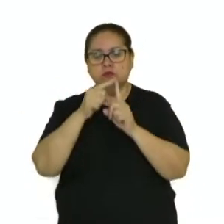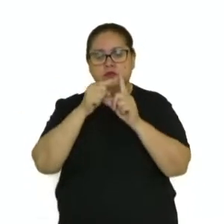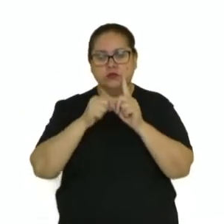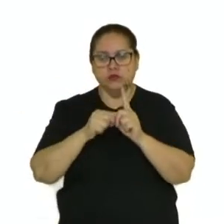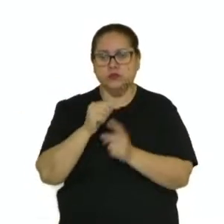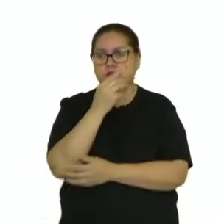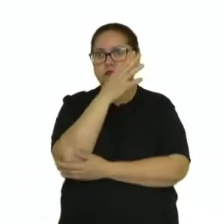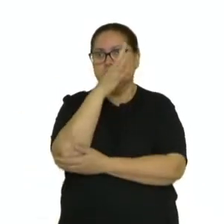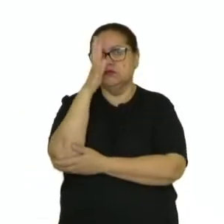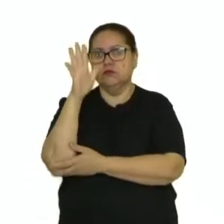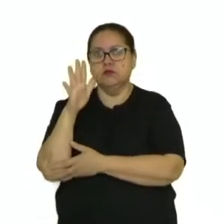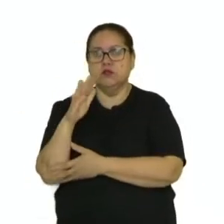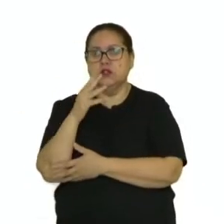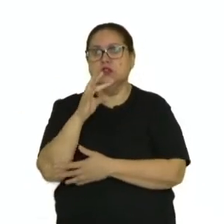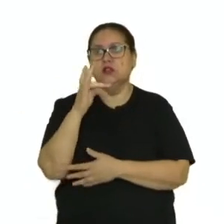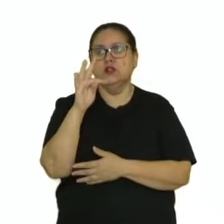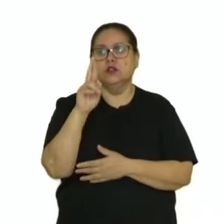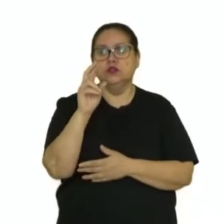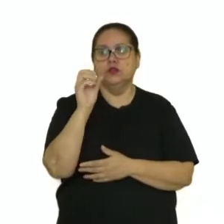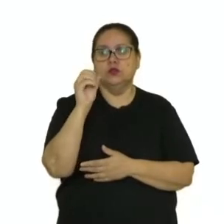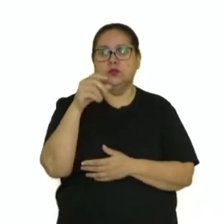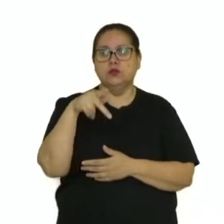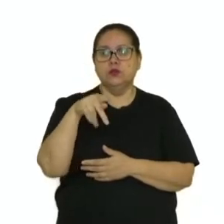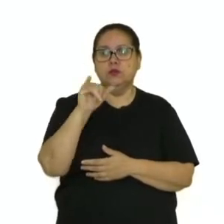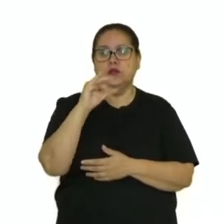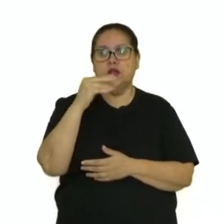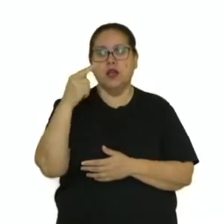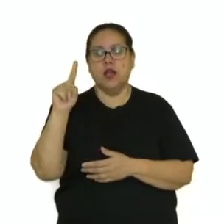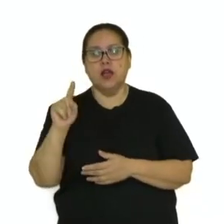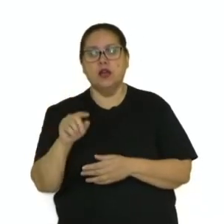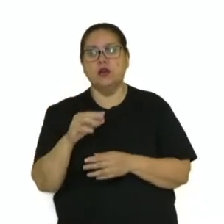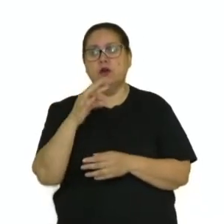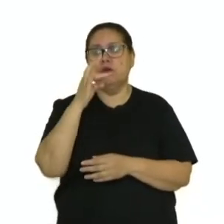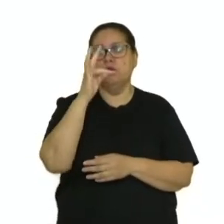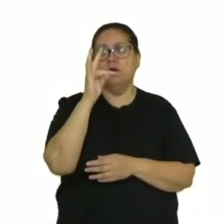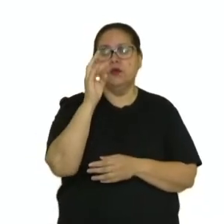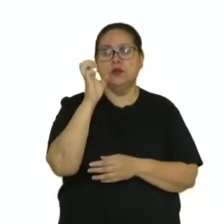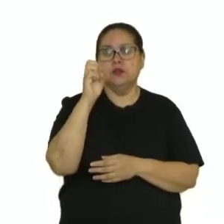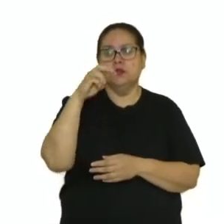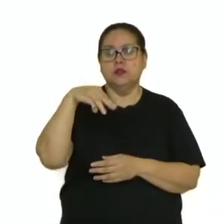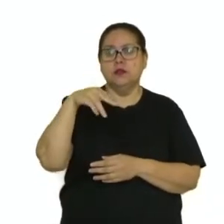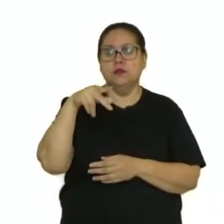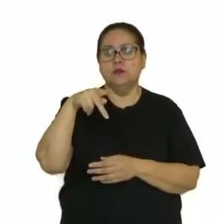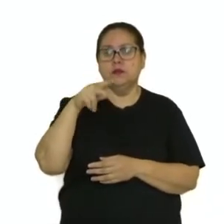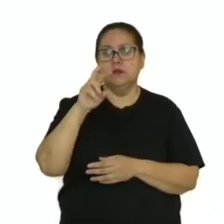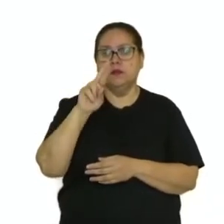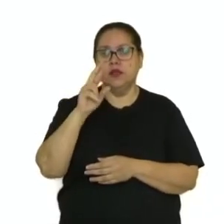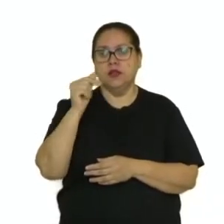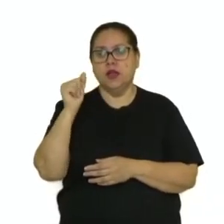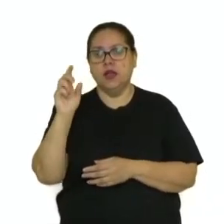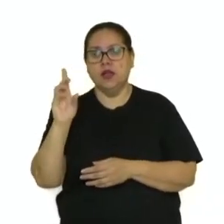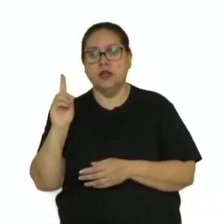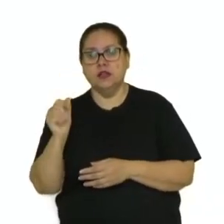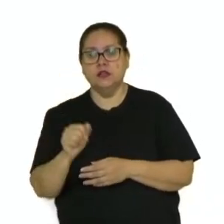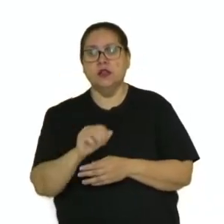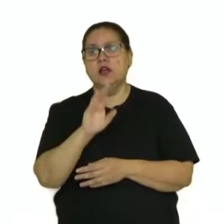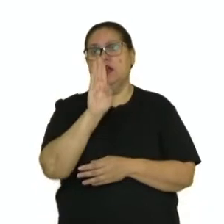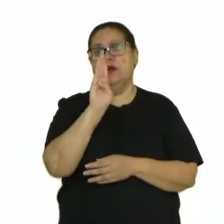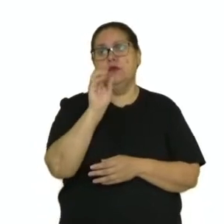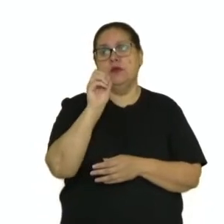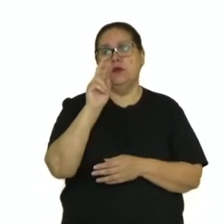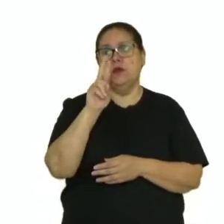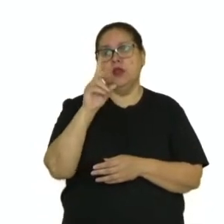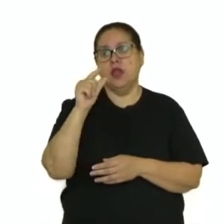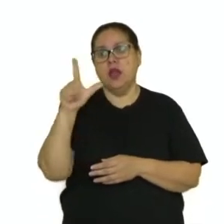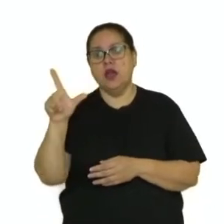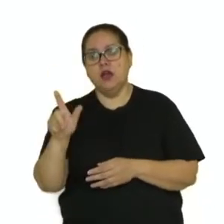vegetações. Tem florestas tropicais, florestas temperadas, florestas como por exemplo a floresta boreal, né, com a floresta fria. E tem